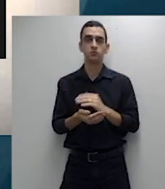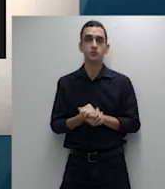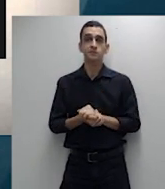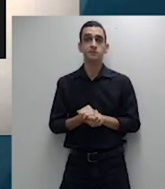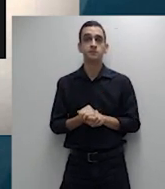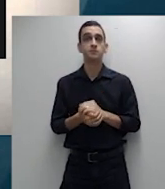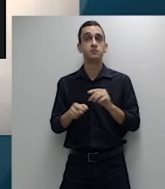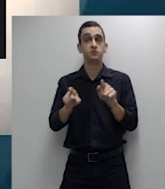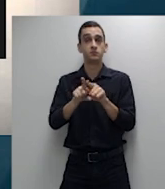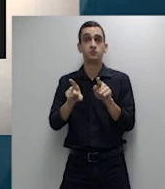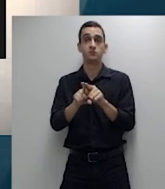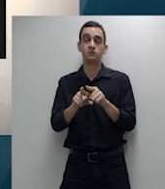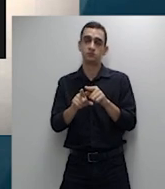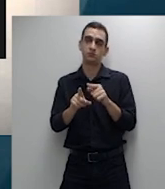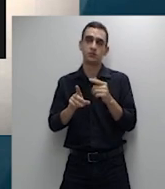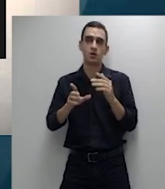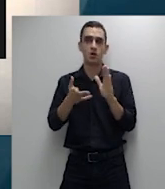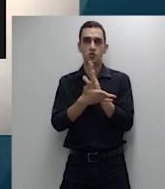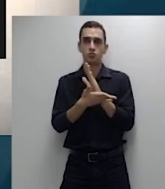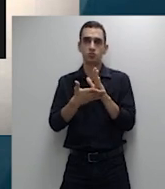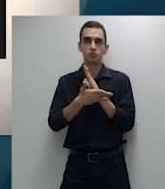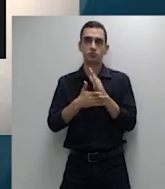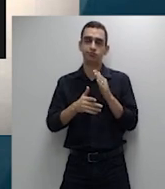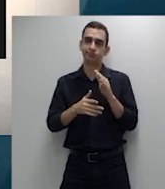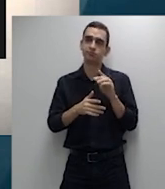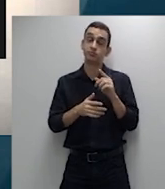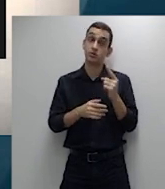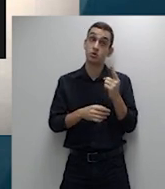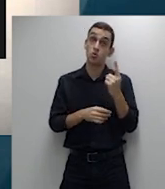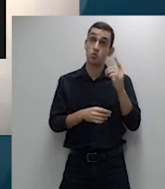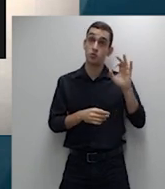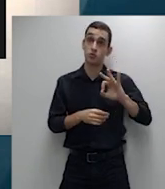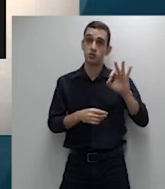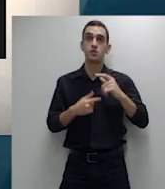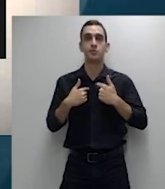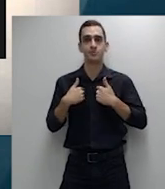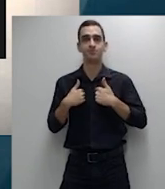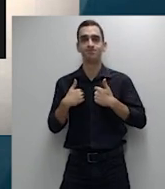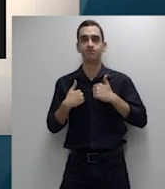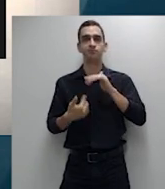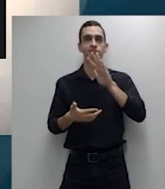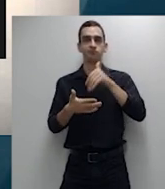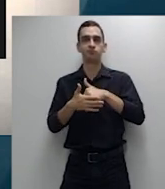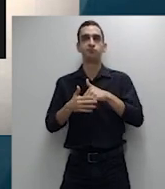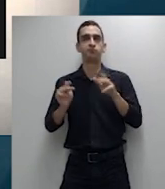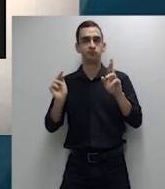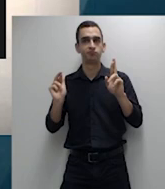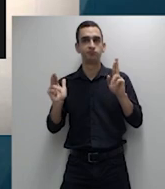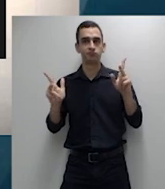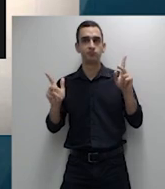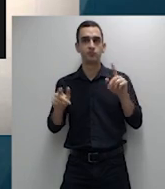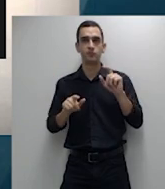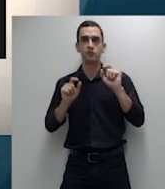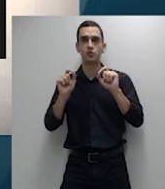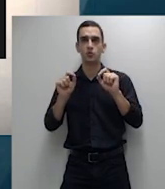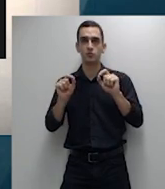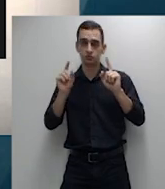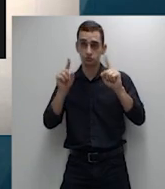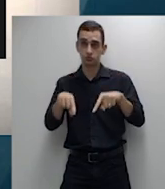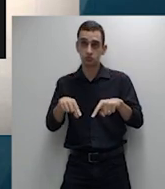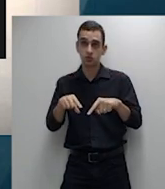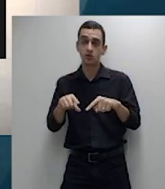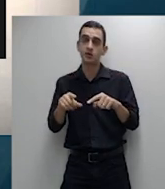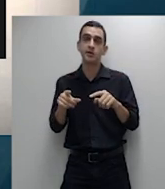divergir então Impacto de vossa excelência tocante aos honorários burro para para para arbitral